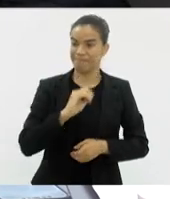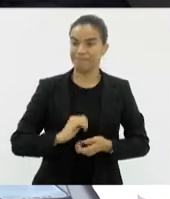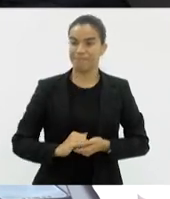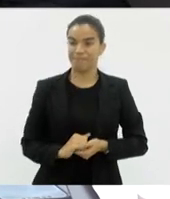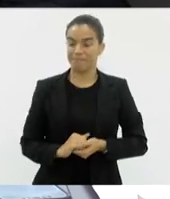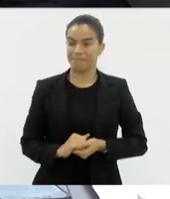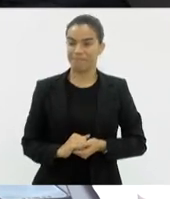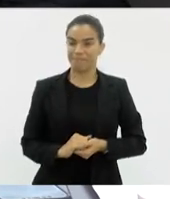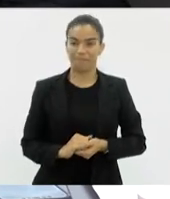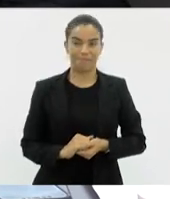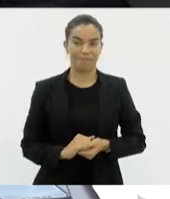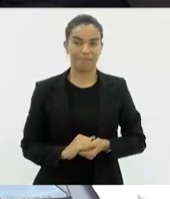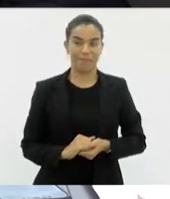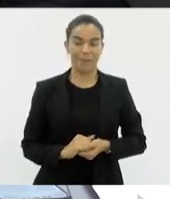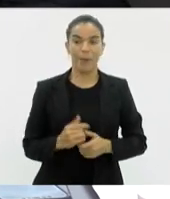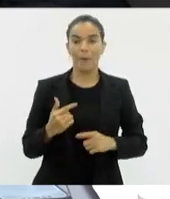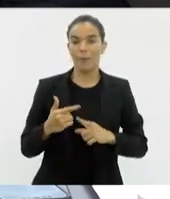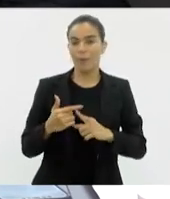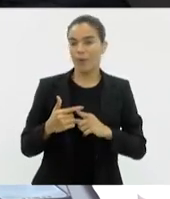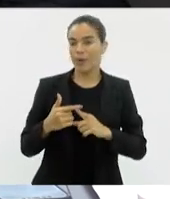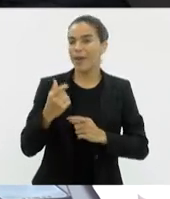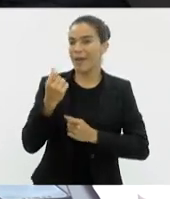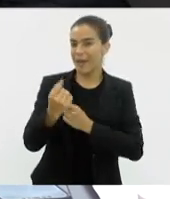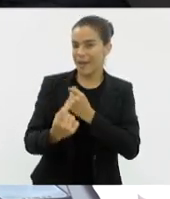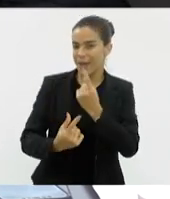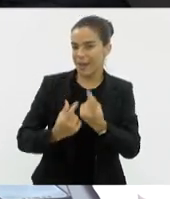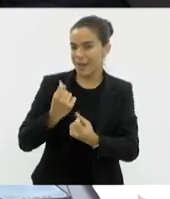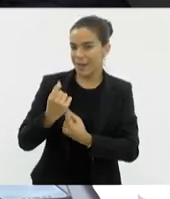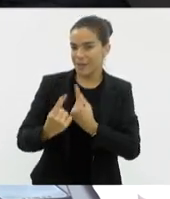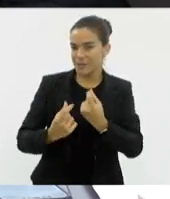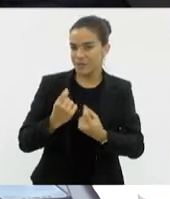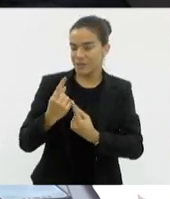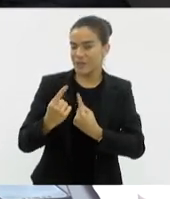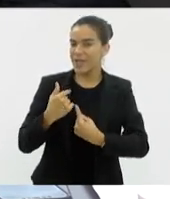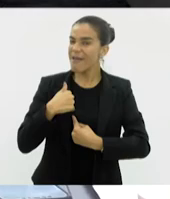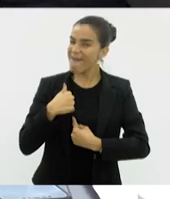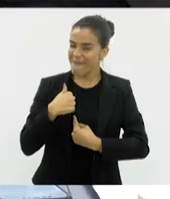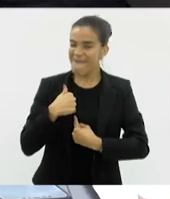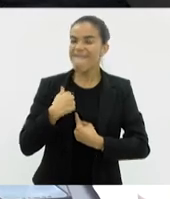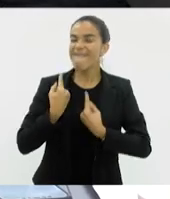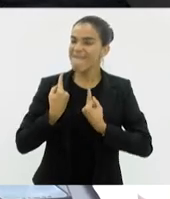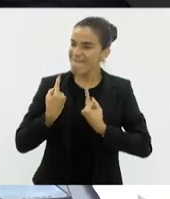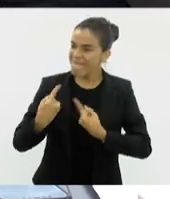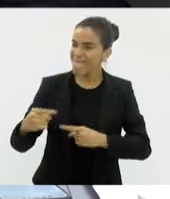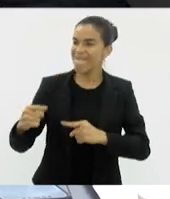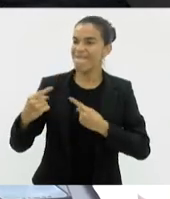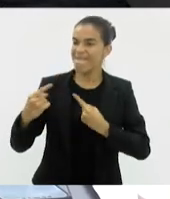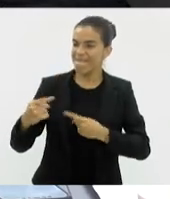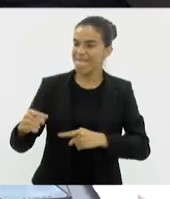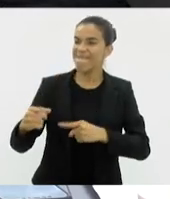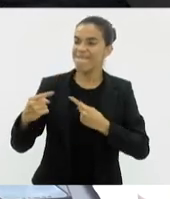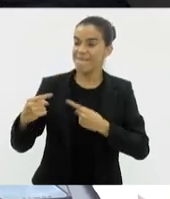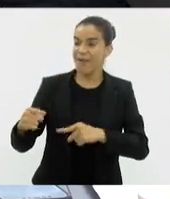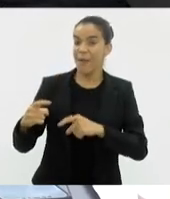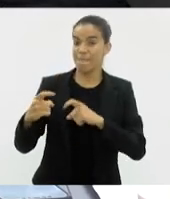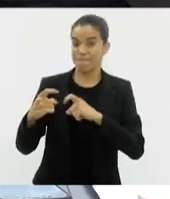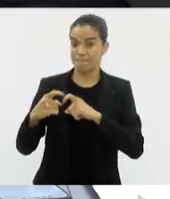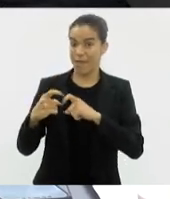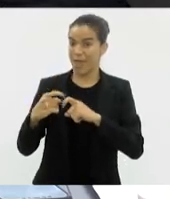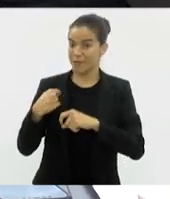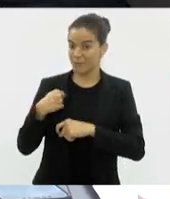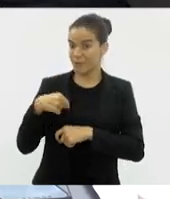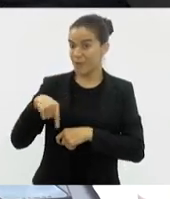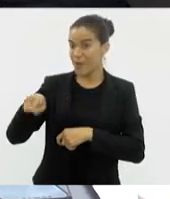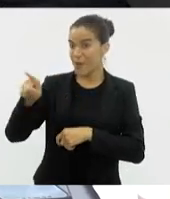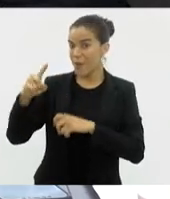porque às vezes eu faço essa provocação em médicos que eu vou.